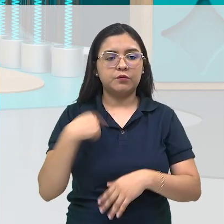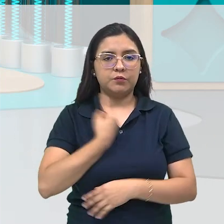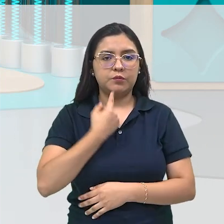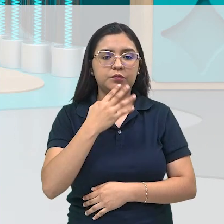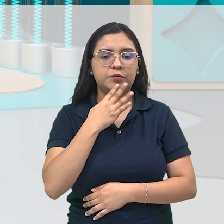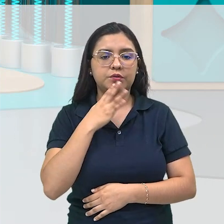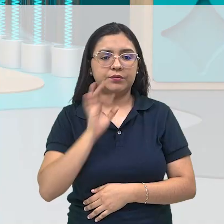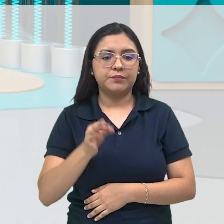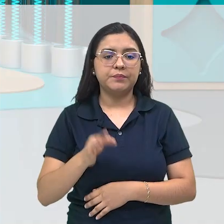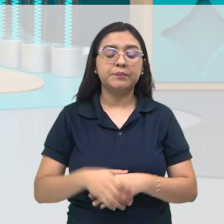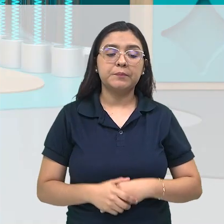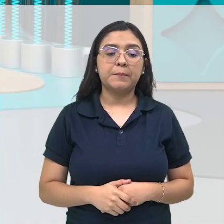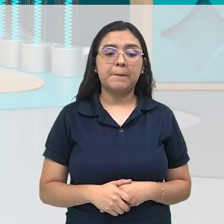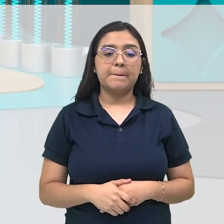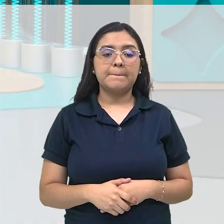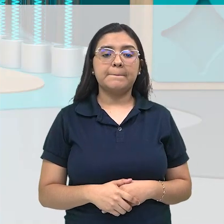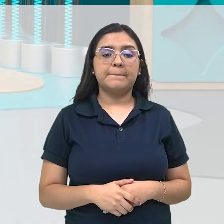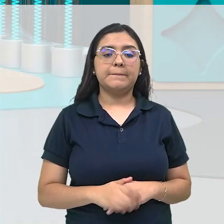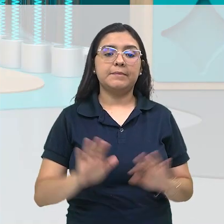hoje. Então,